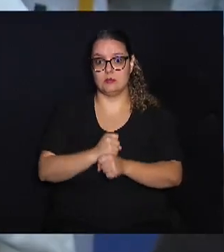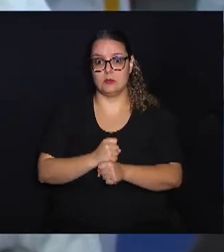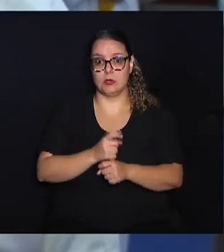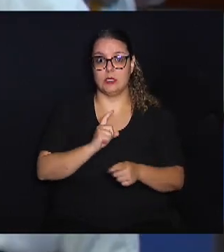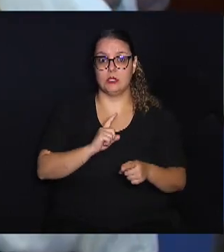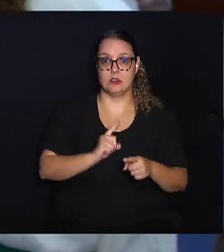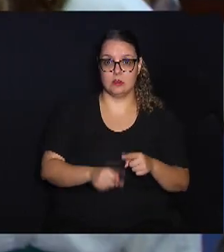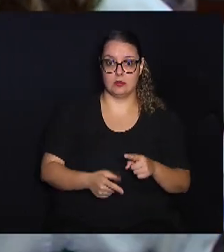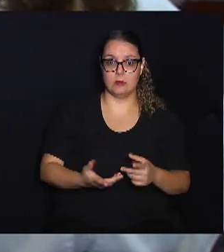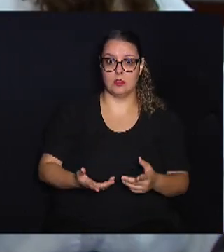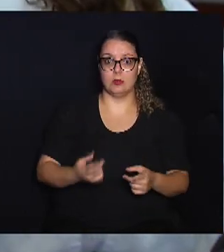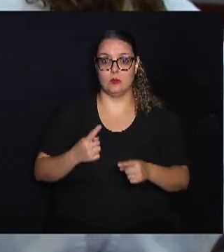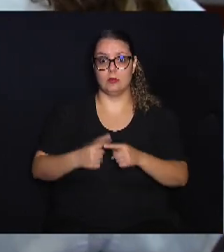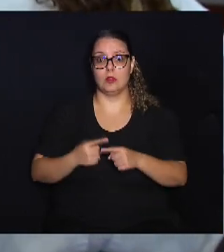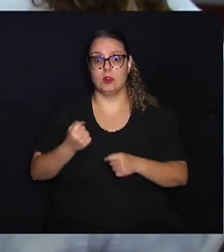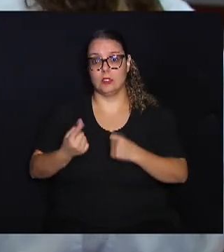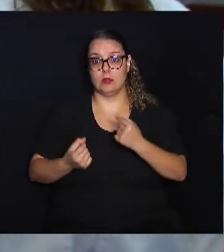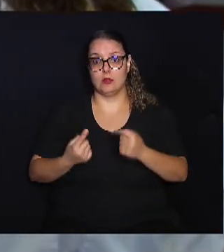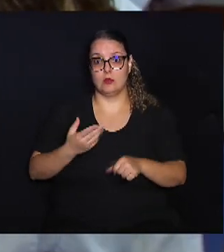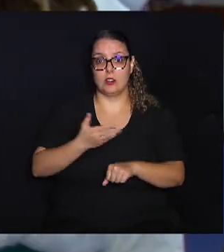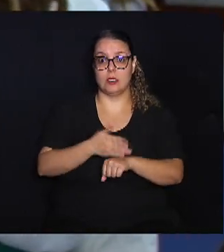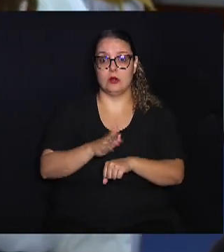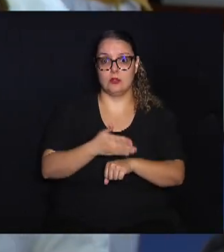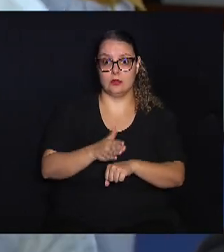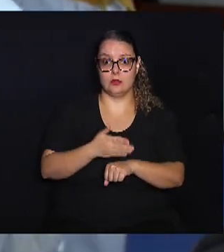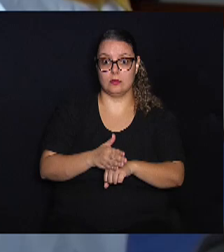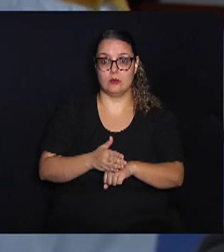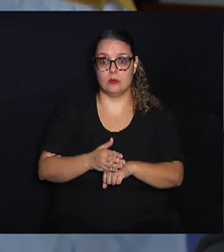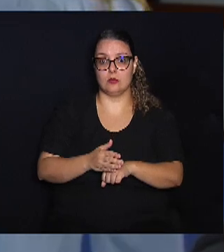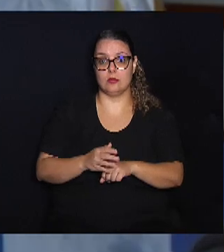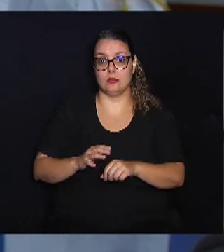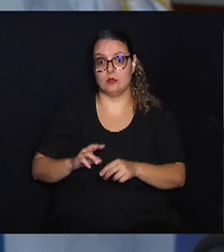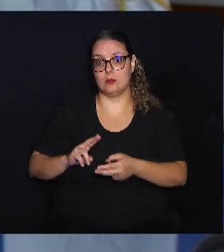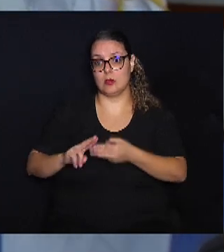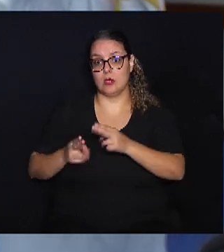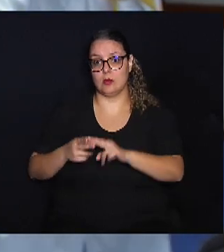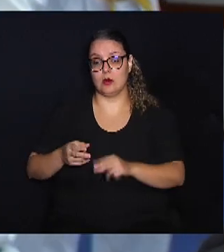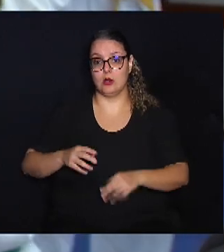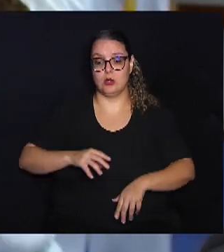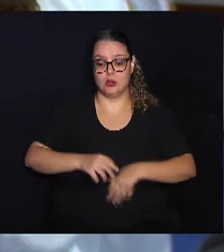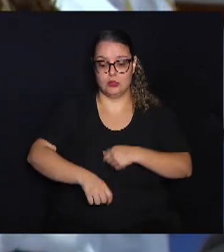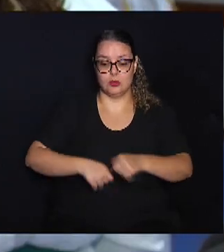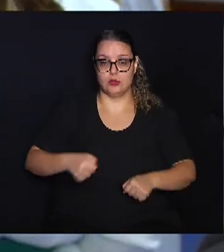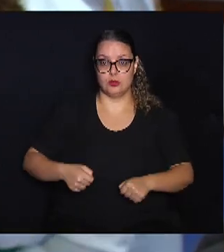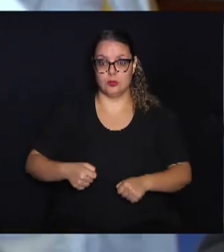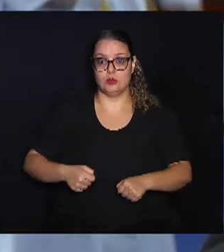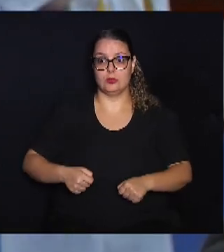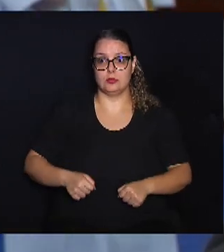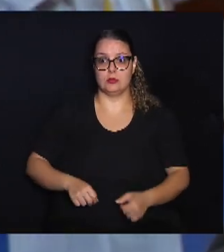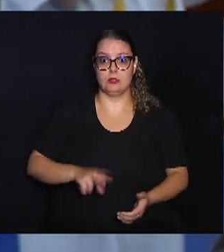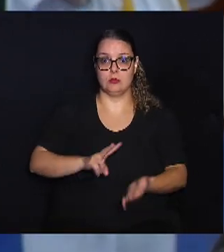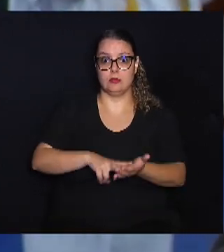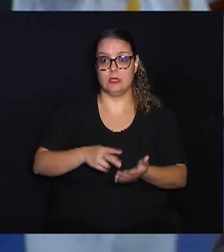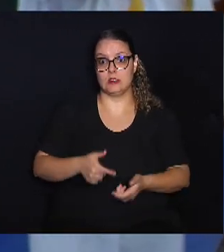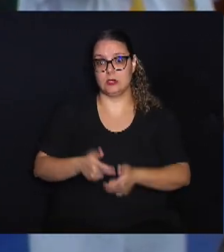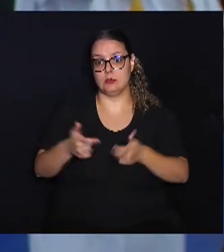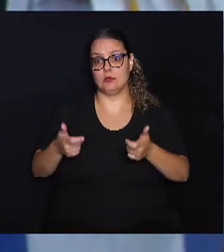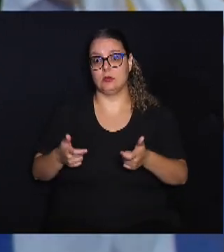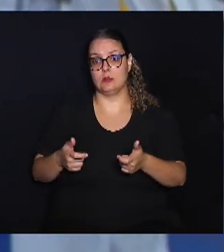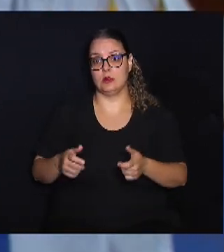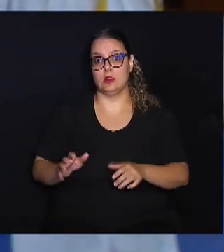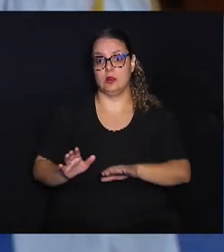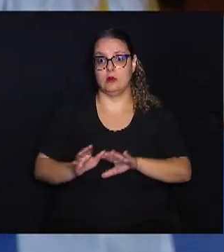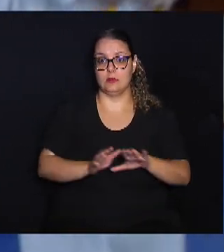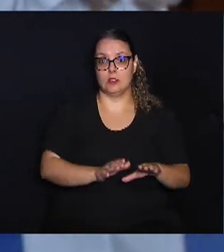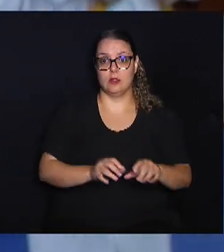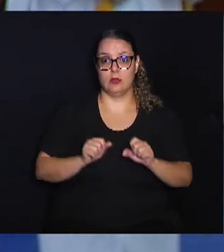proibiram, porque alguns praticantes que eram aptos no judô estavam levando muita vantagem. Aí eles eliminam. Hoje você